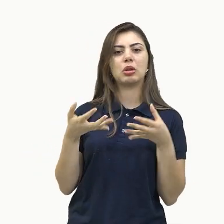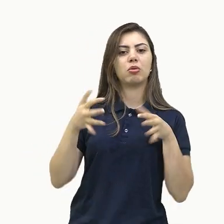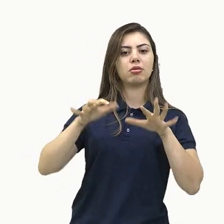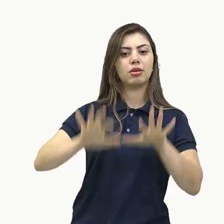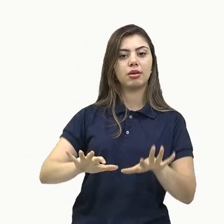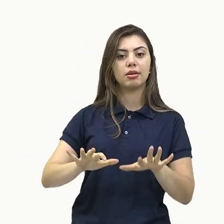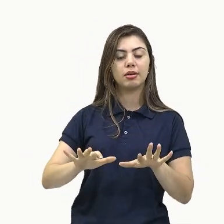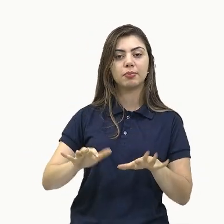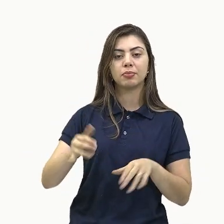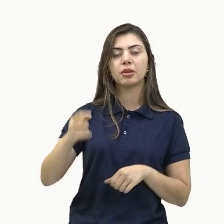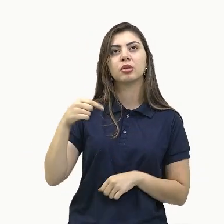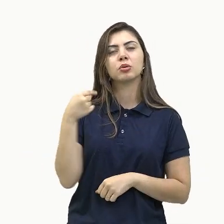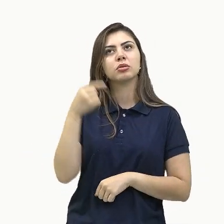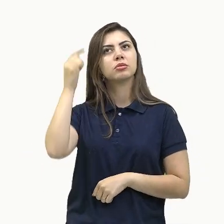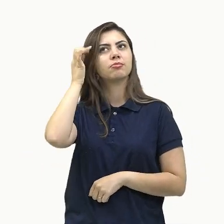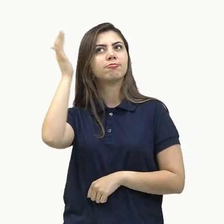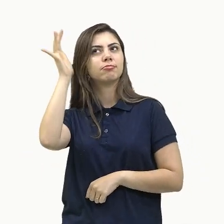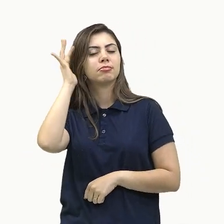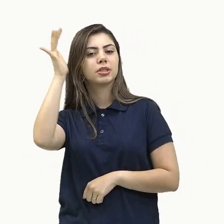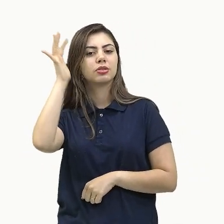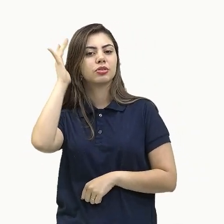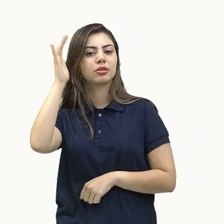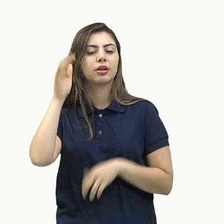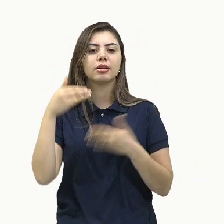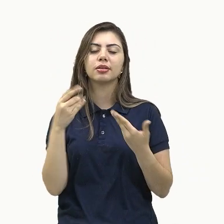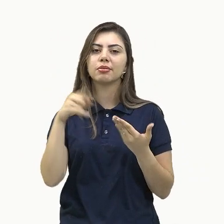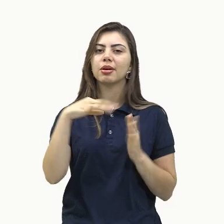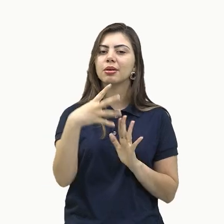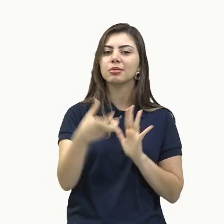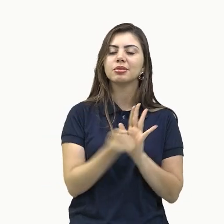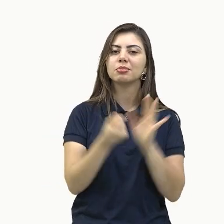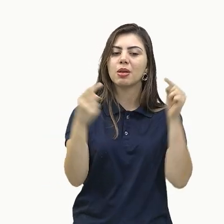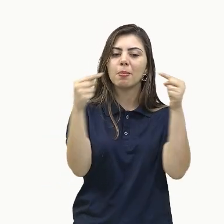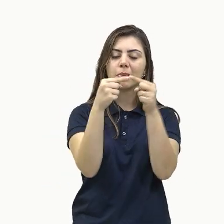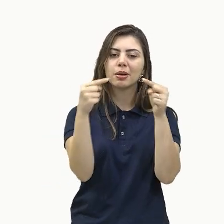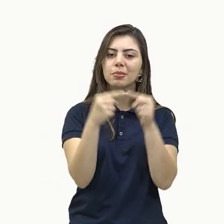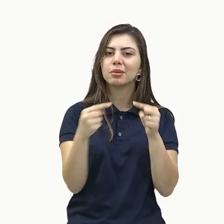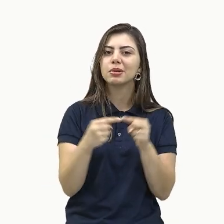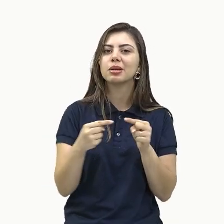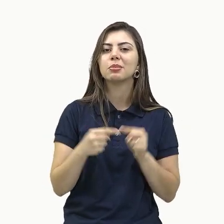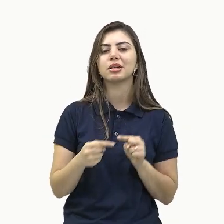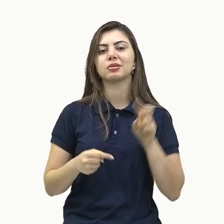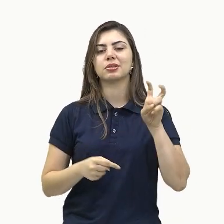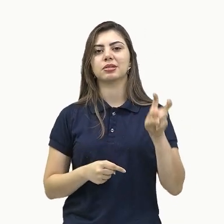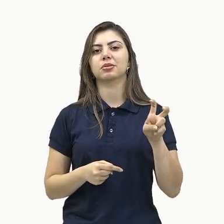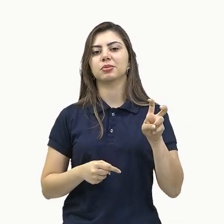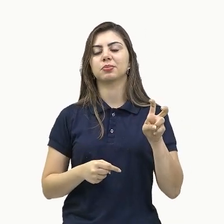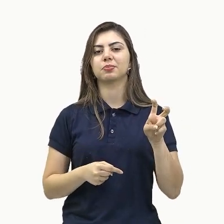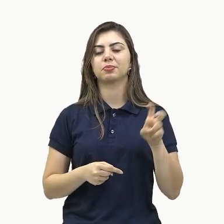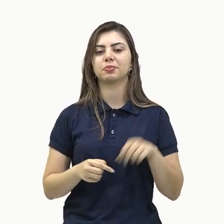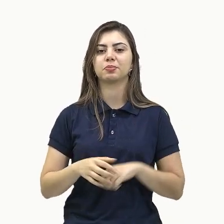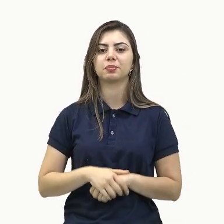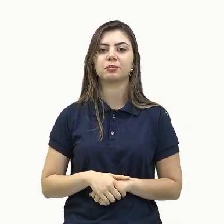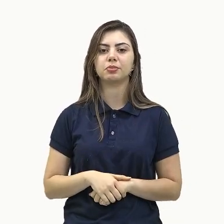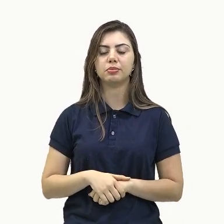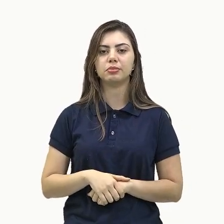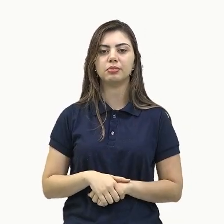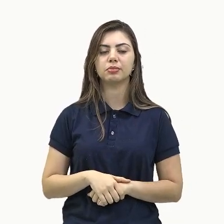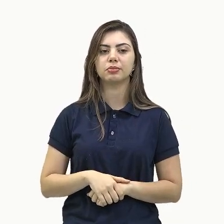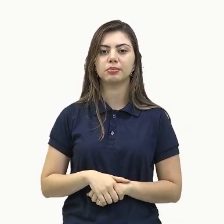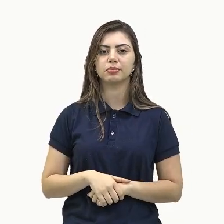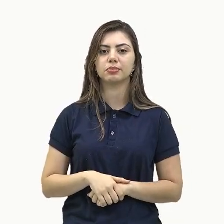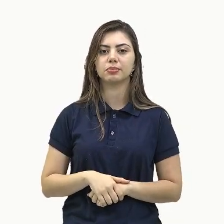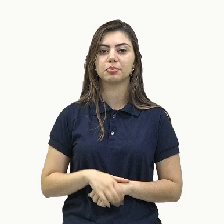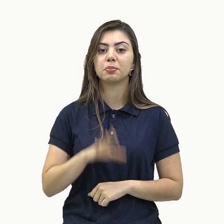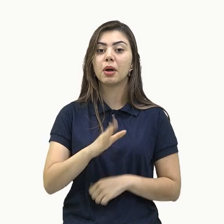recusar e repensar. E os símbolos associados a essas práticas. Por sua vez, nós